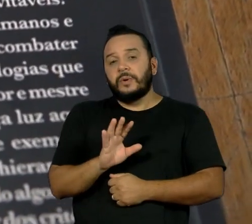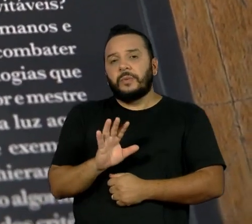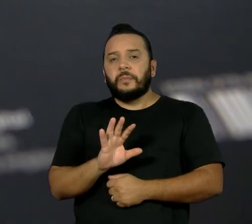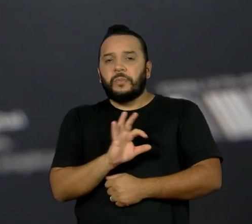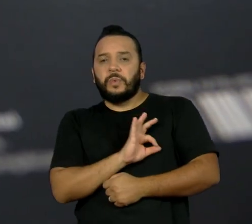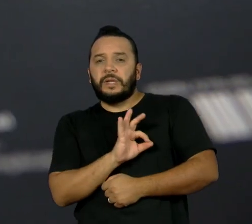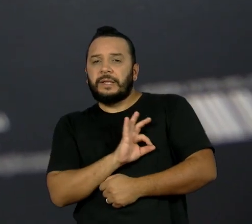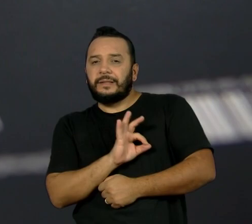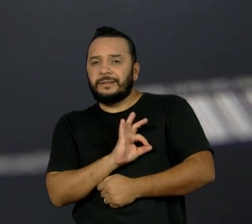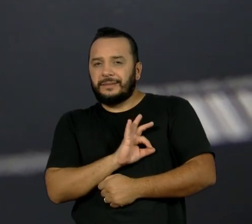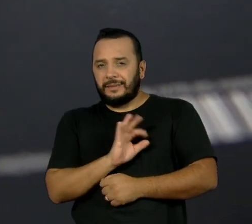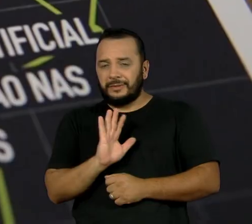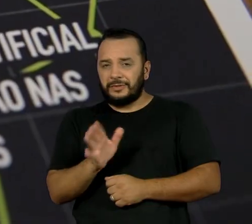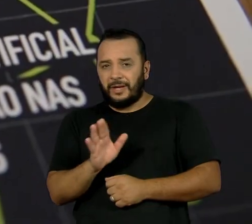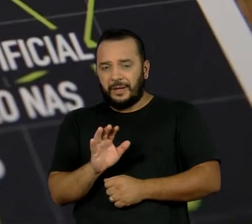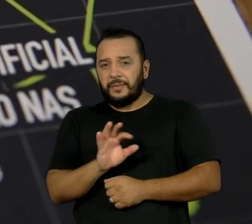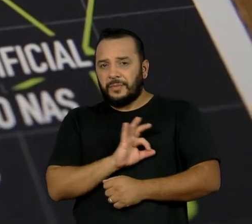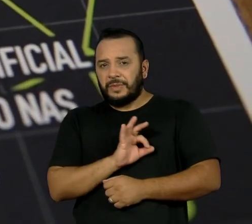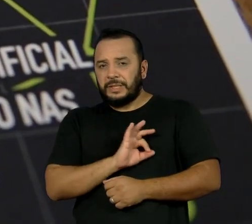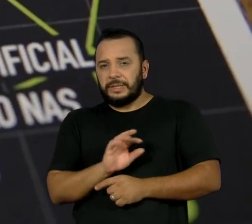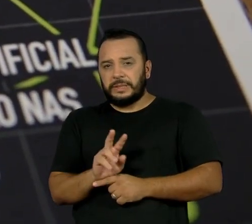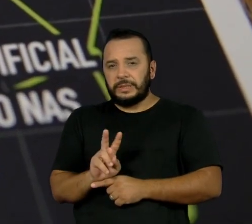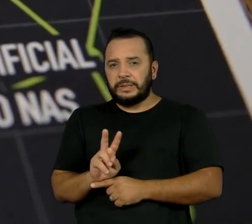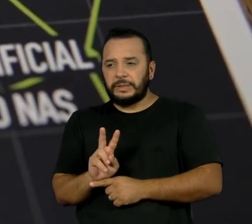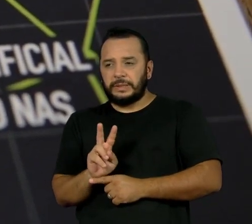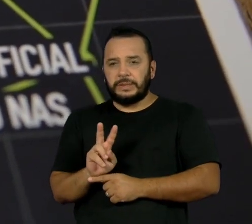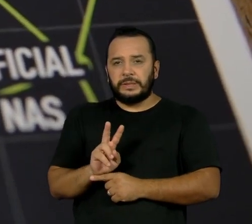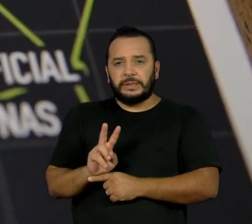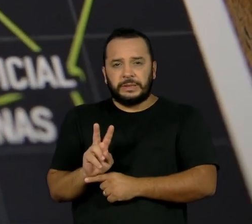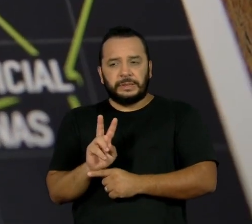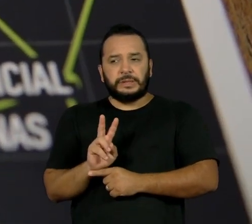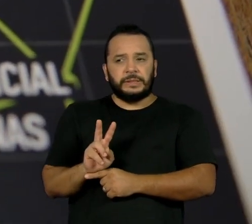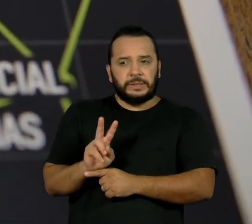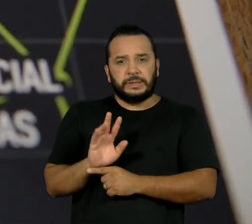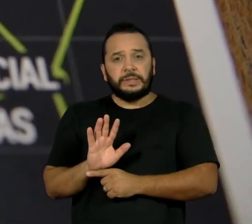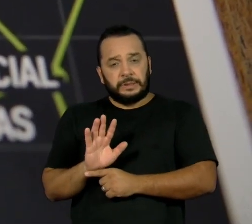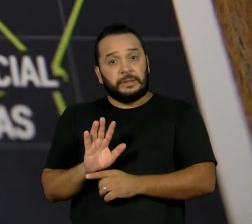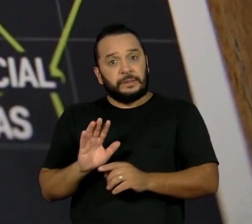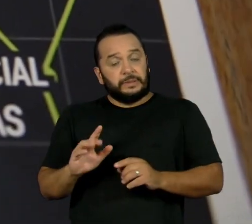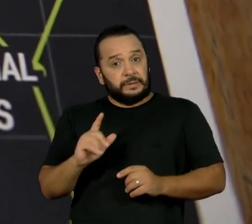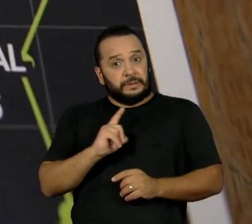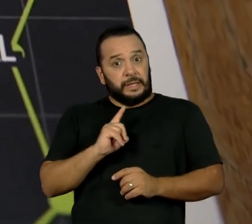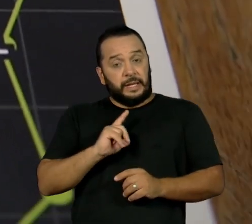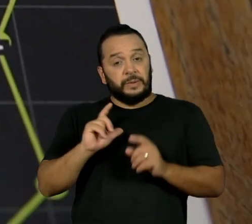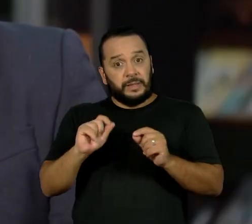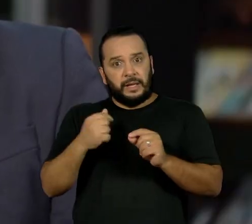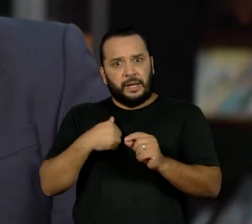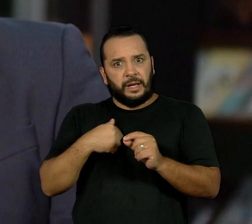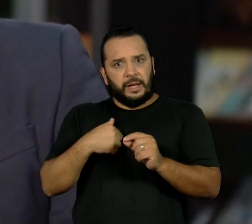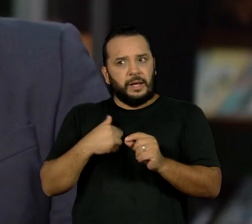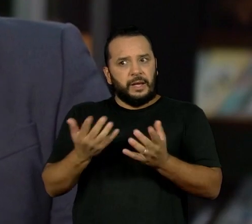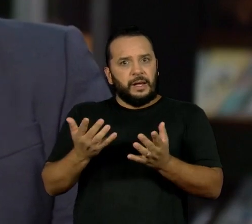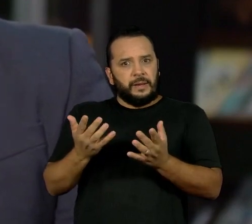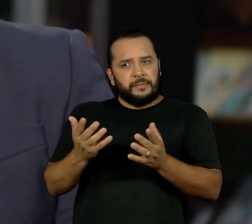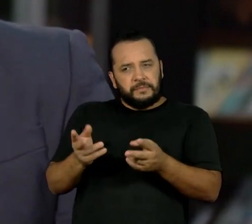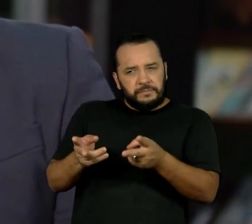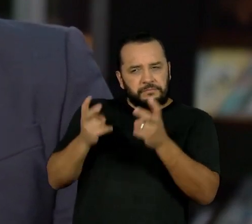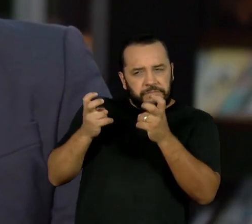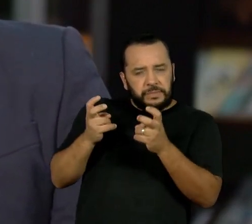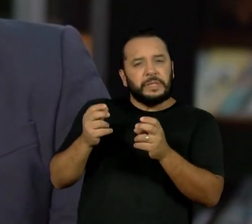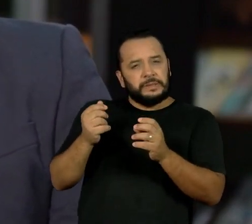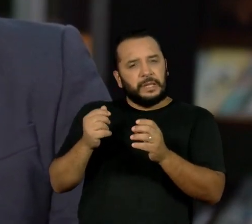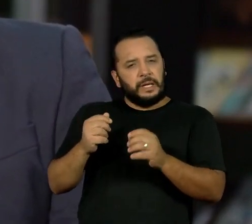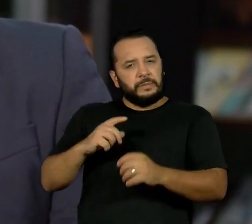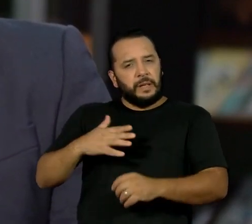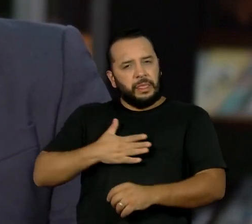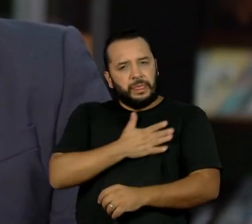preditivo, que é uma pseudociência, mas tem sido implementada em torno do mundo. Então, racismo algorítmico é um termo que tem sido